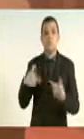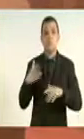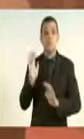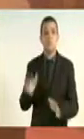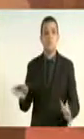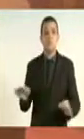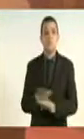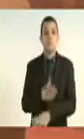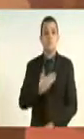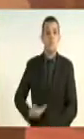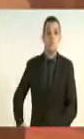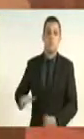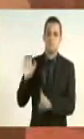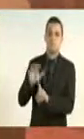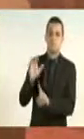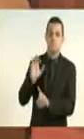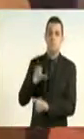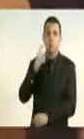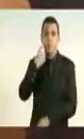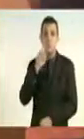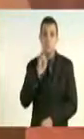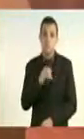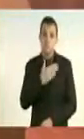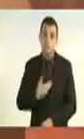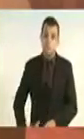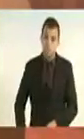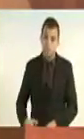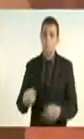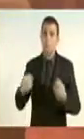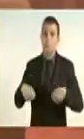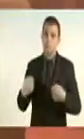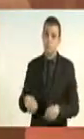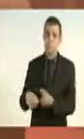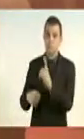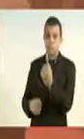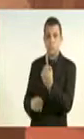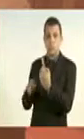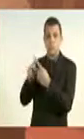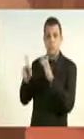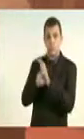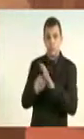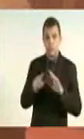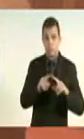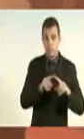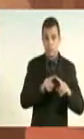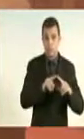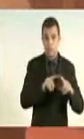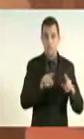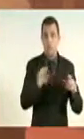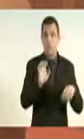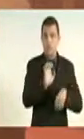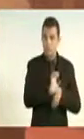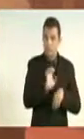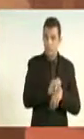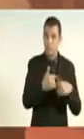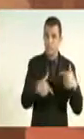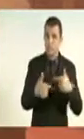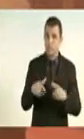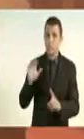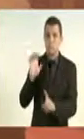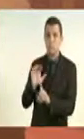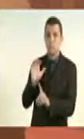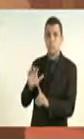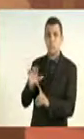um membro do governo do Estado, que é do seu quadro, menos ainda ele pode exercer de um outro ente, que no caso é um ente federal. Portanto, eu estou absolutamente tranquilo